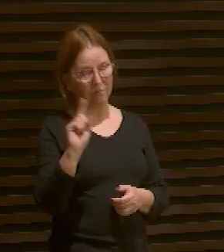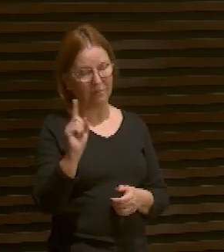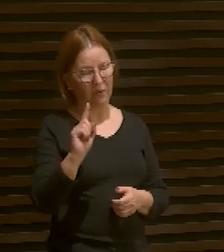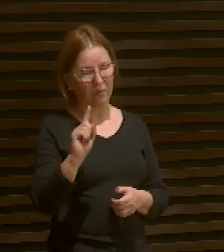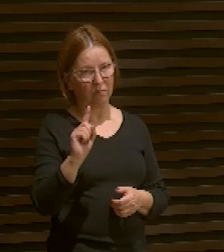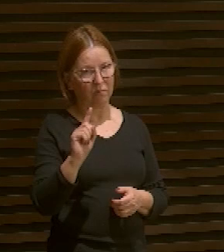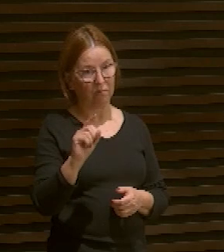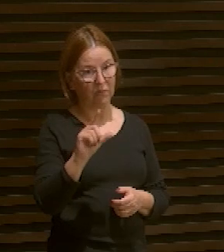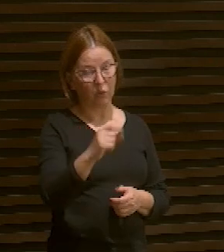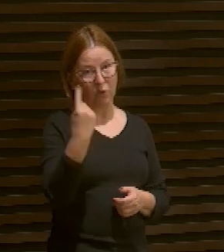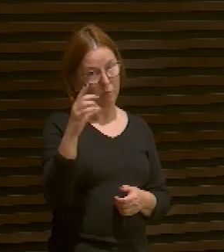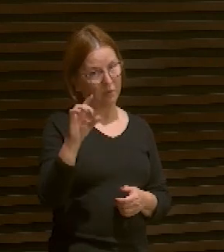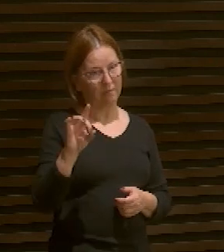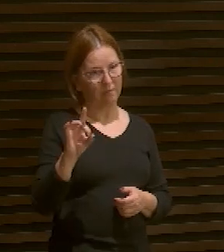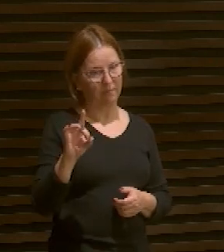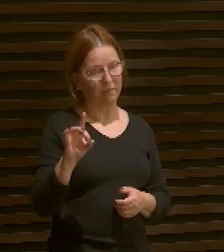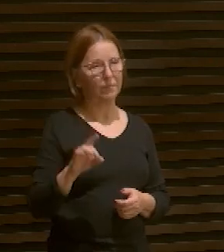uma ou outra.